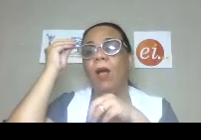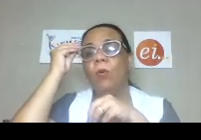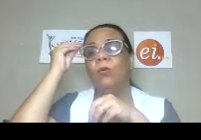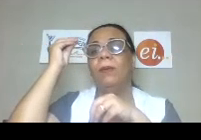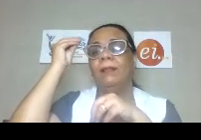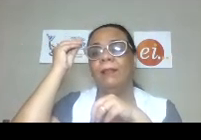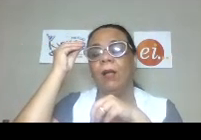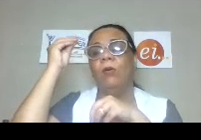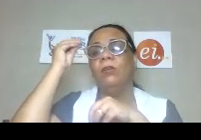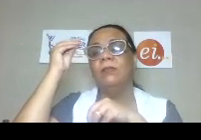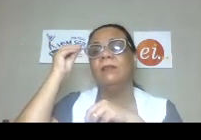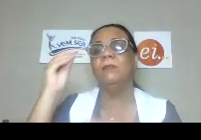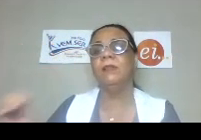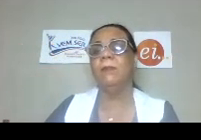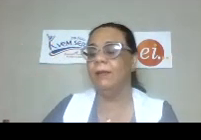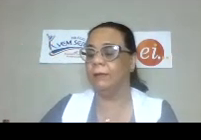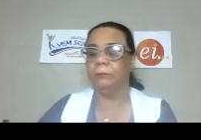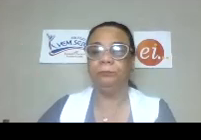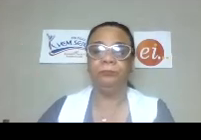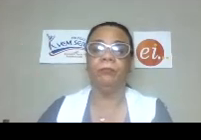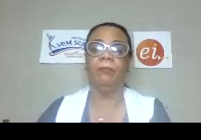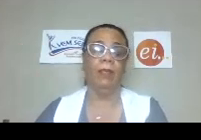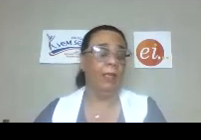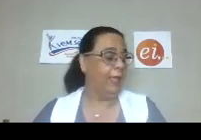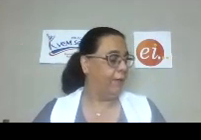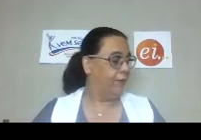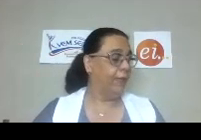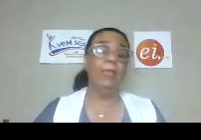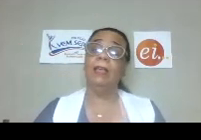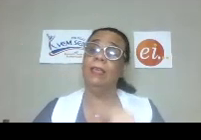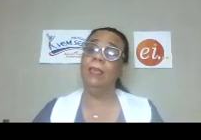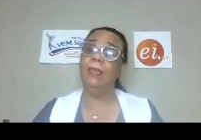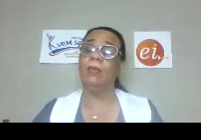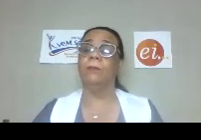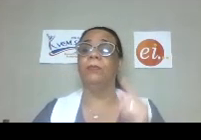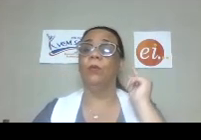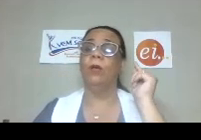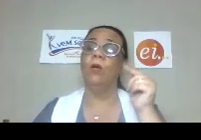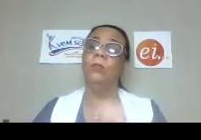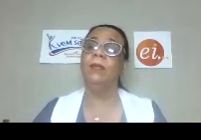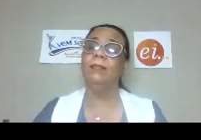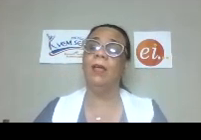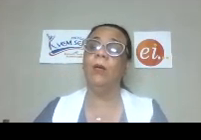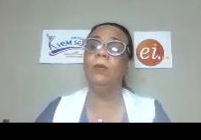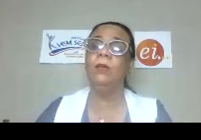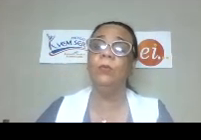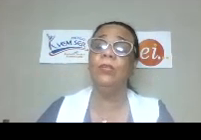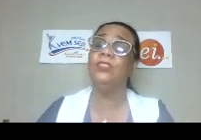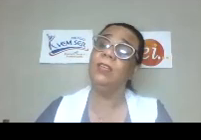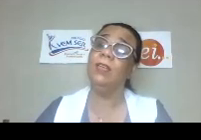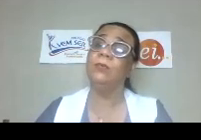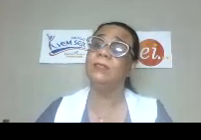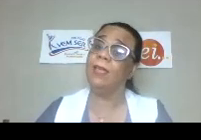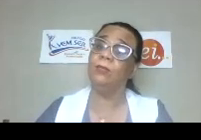o cálculo mental que nós estamos trabalhando. E aqui, o cálculo mental